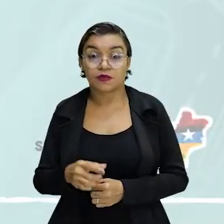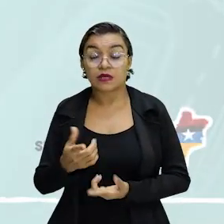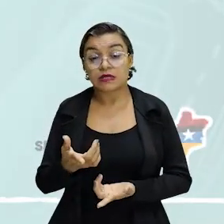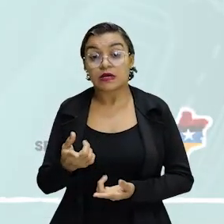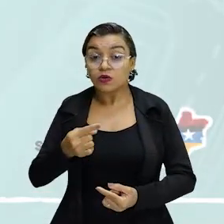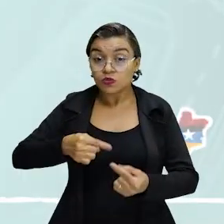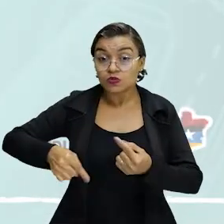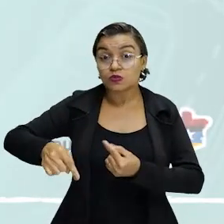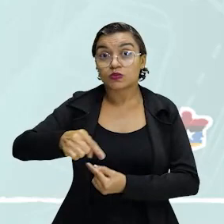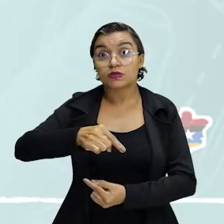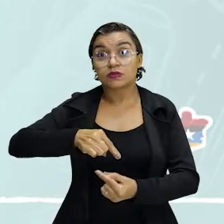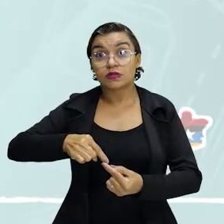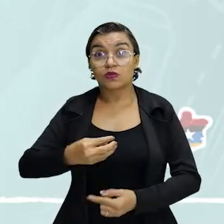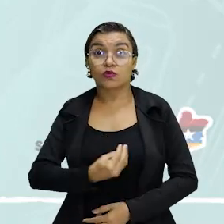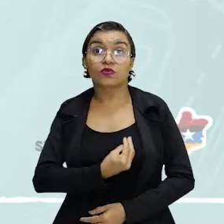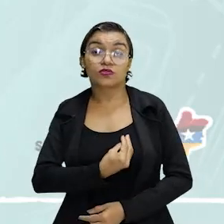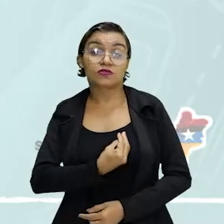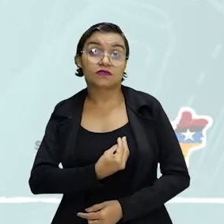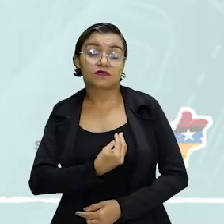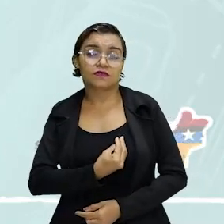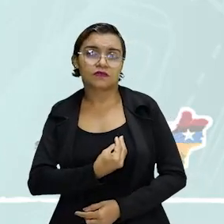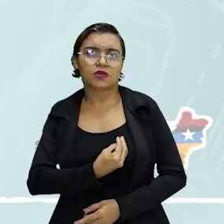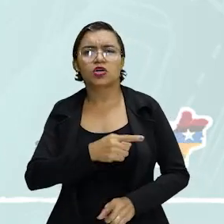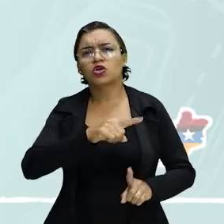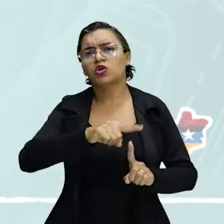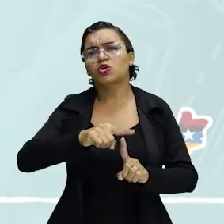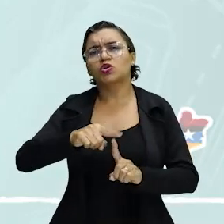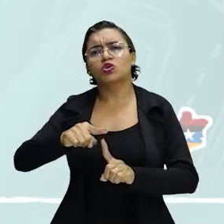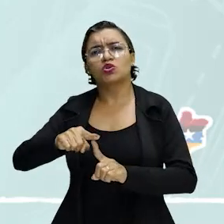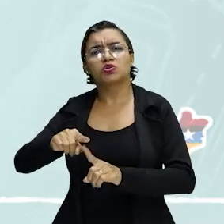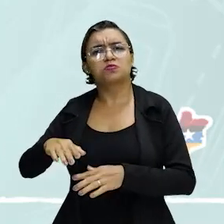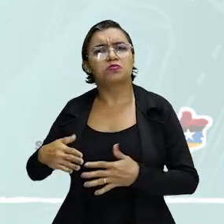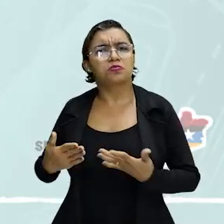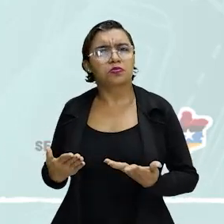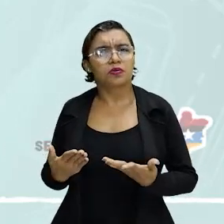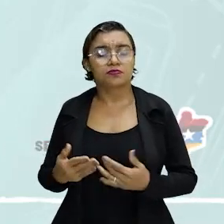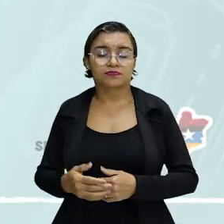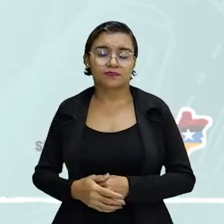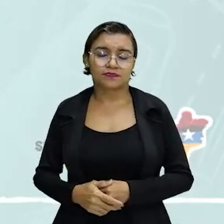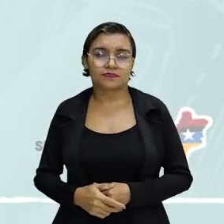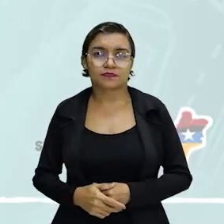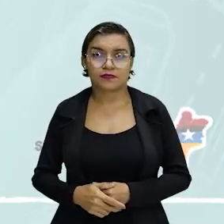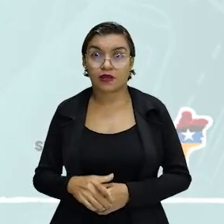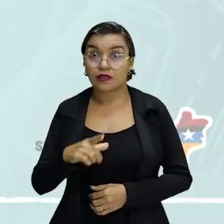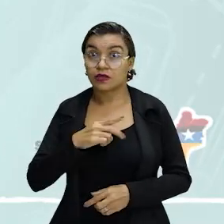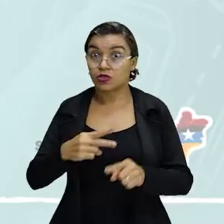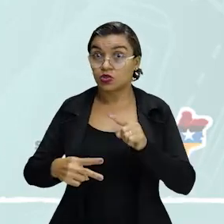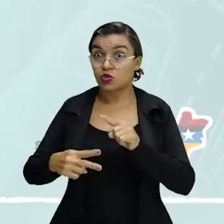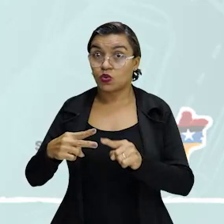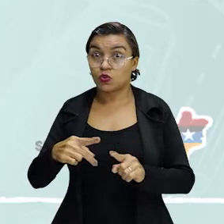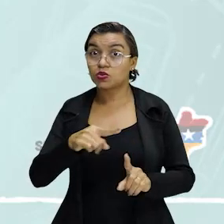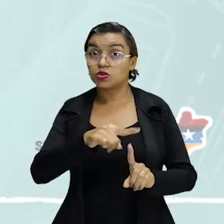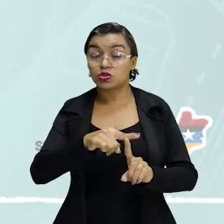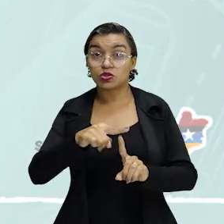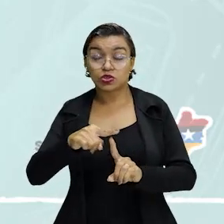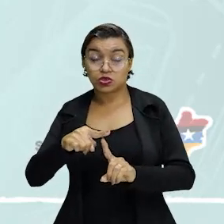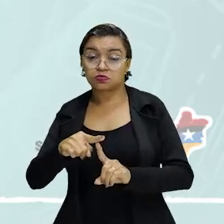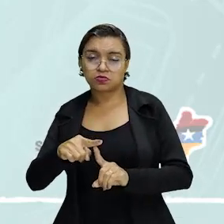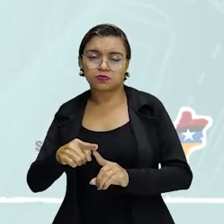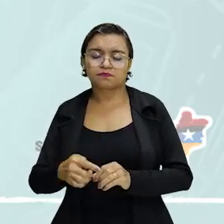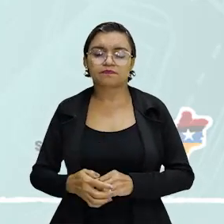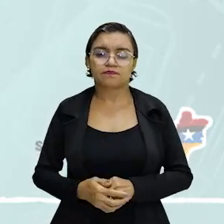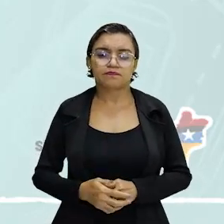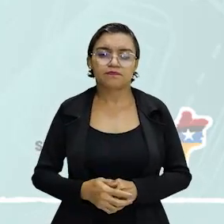vida, certo, pessoal? Quais são os tipos de ciclo de vida existentes? Tem dois tipos de ciclo de vida,